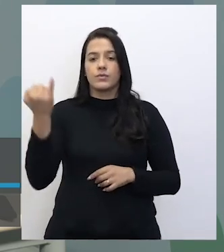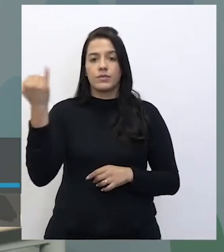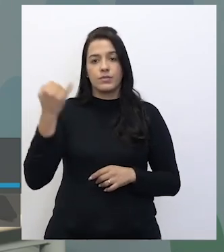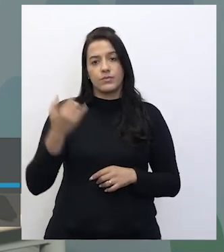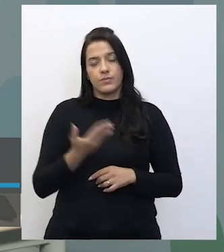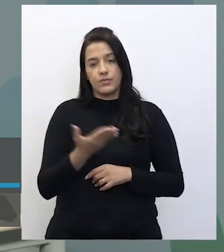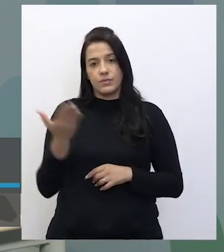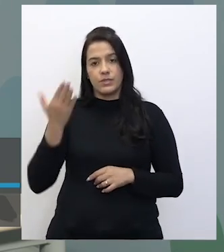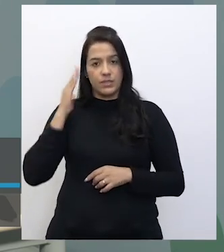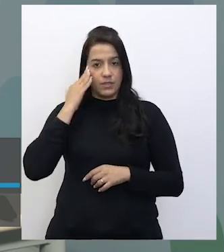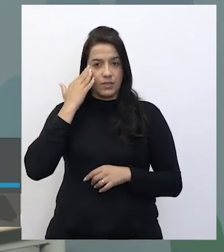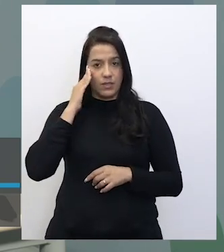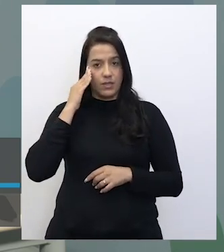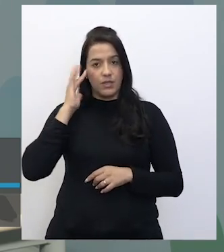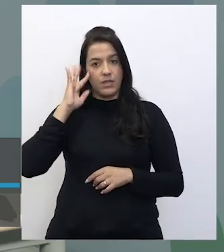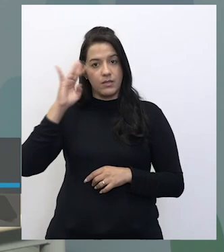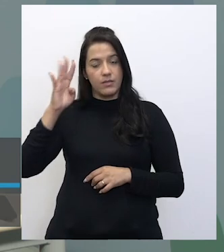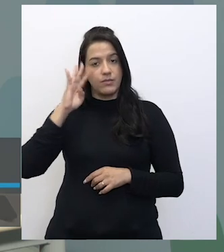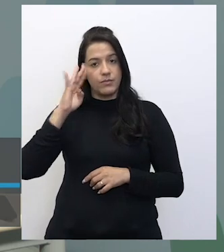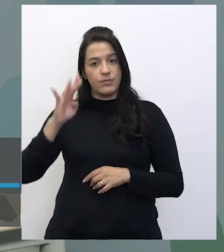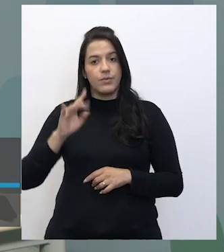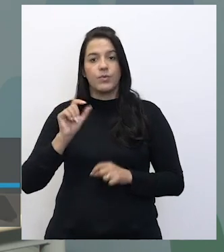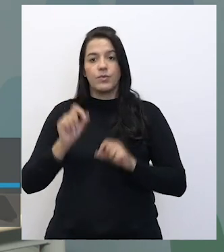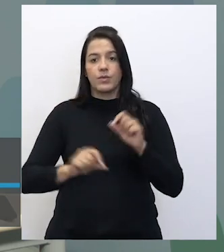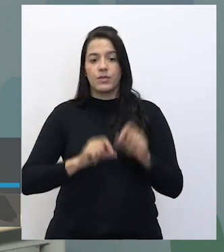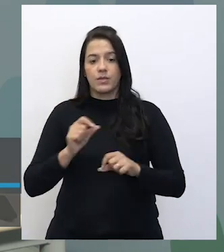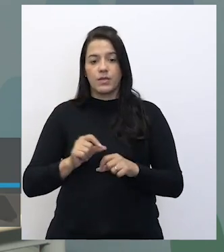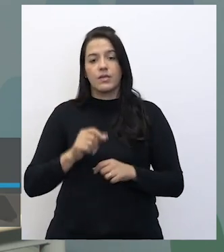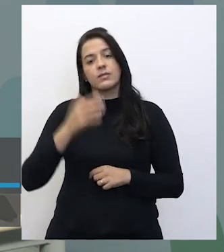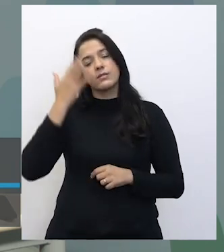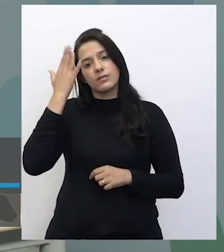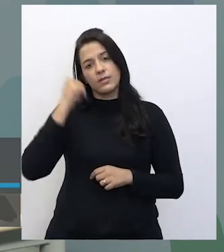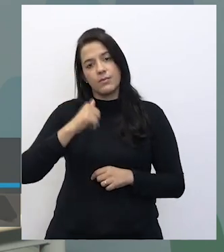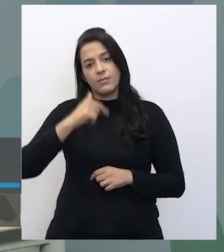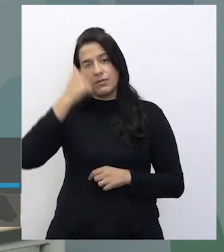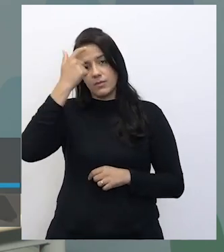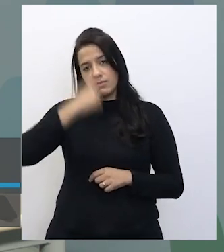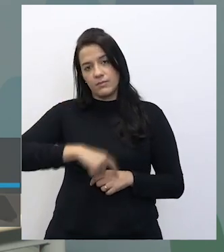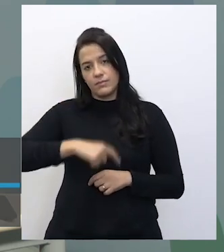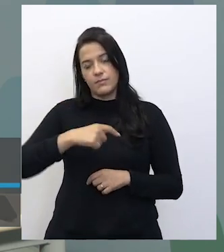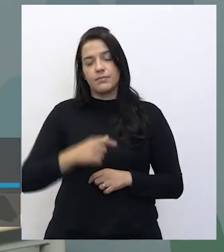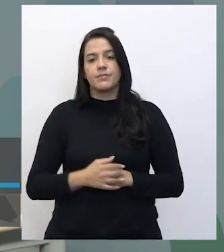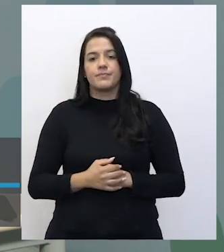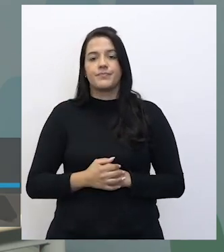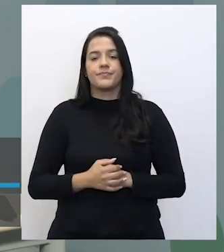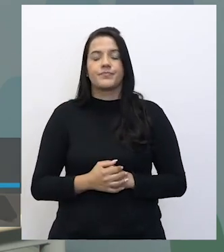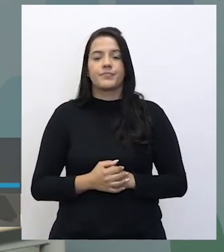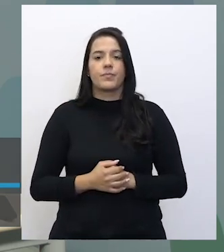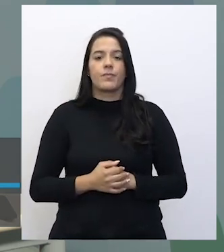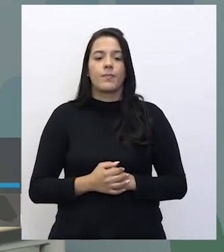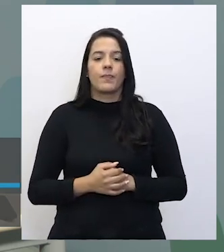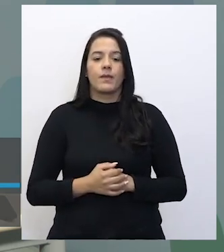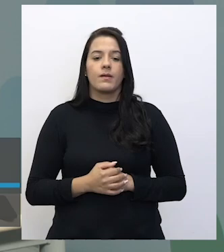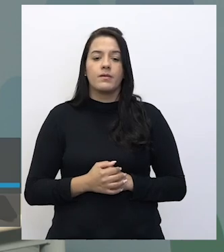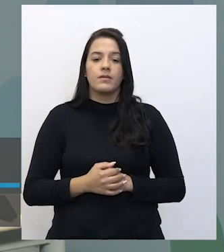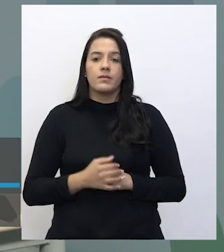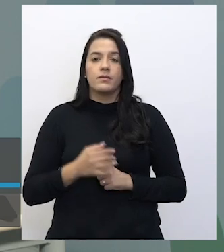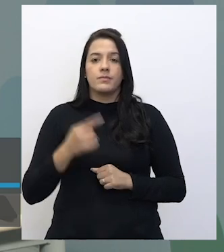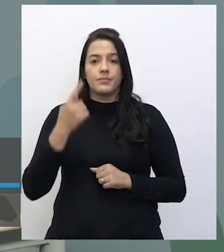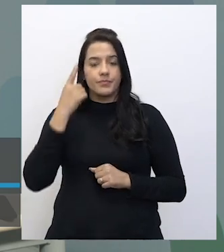entendimento da filosofia enquanto atividade a racionalidade. Né? Então, prezar